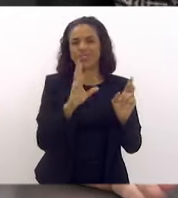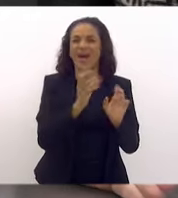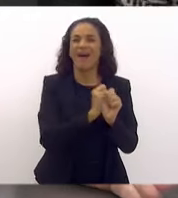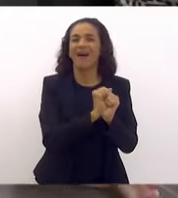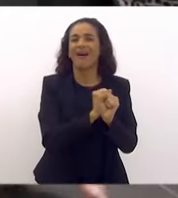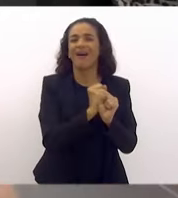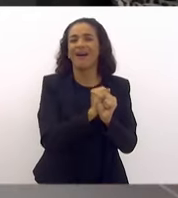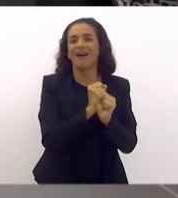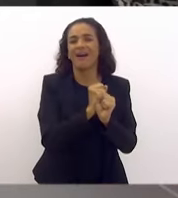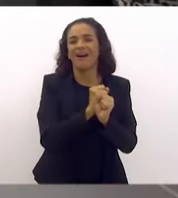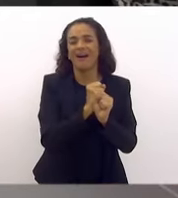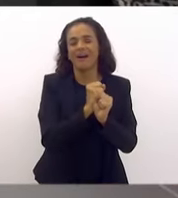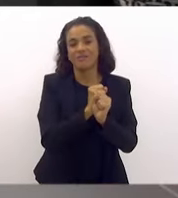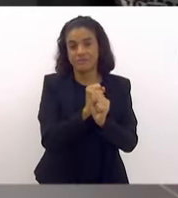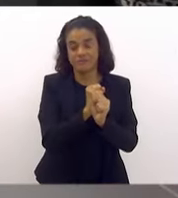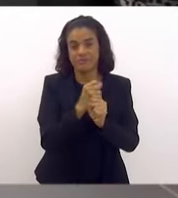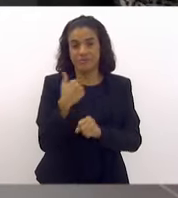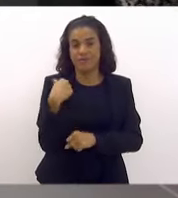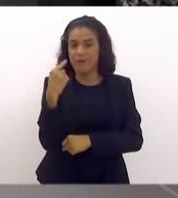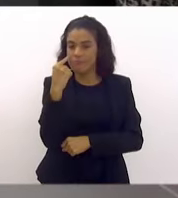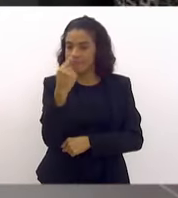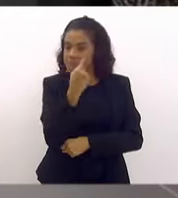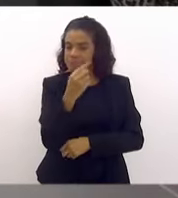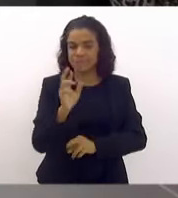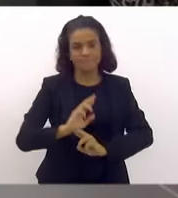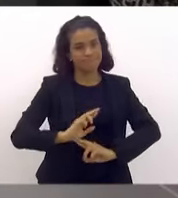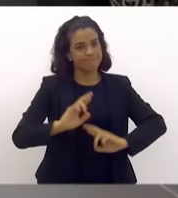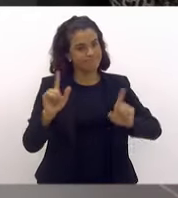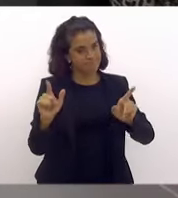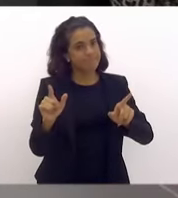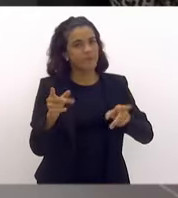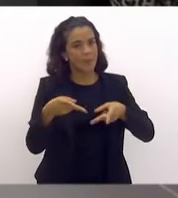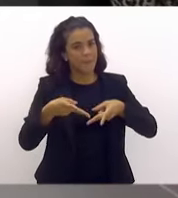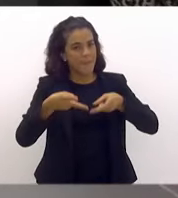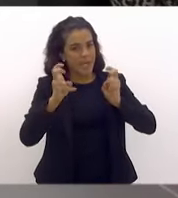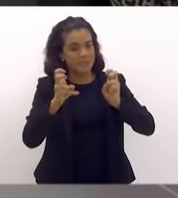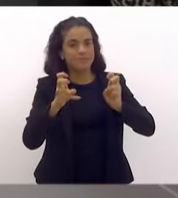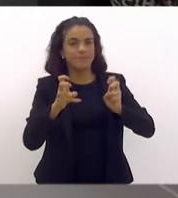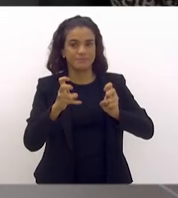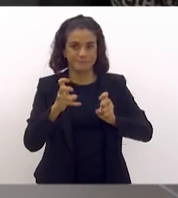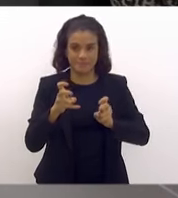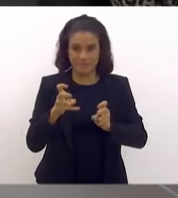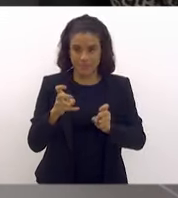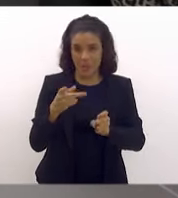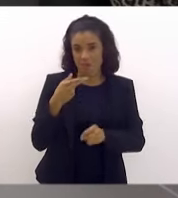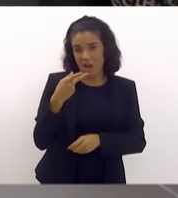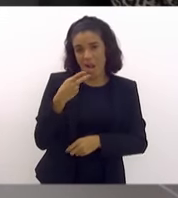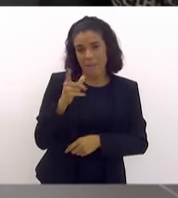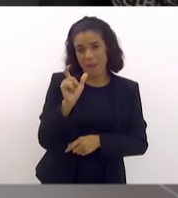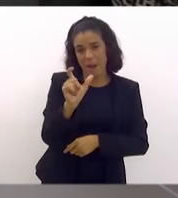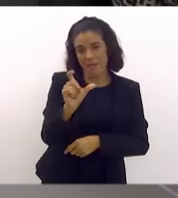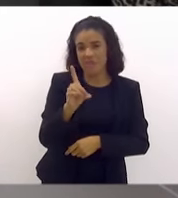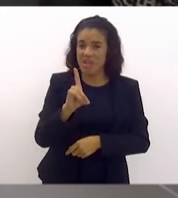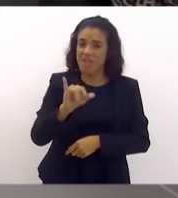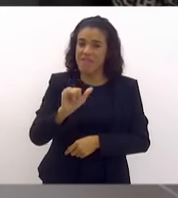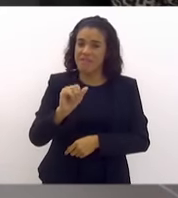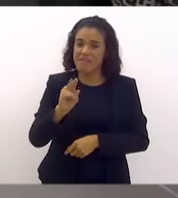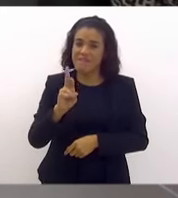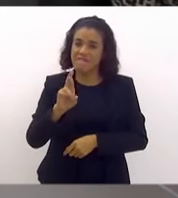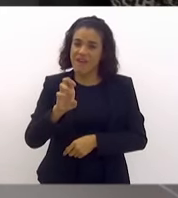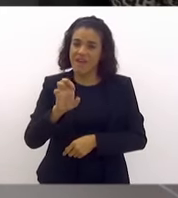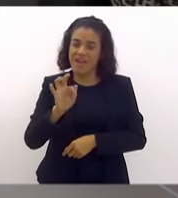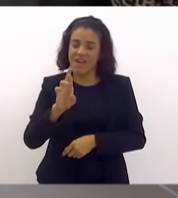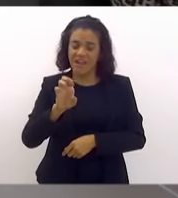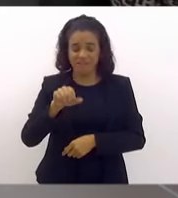tempo e eu tenho um olhar diferente me permito chamar de diferente os meus colegas na sua grande